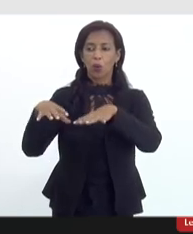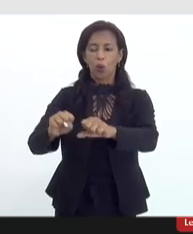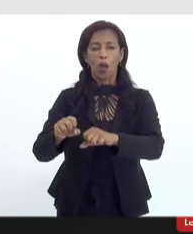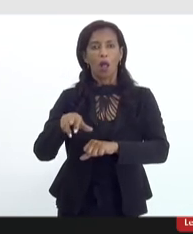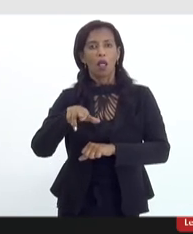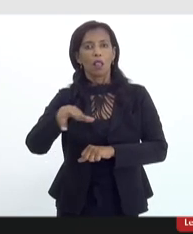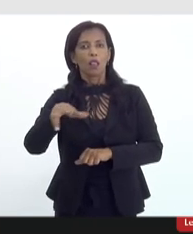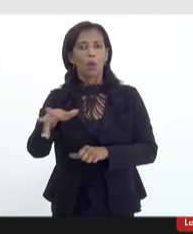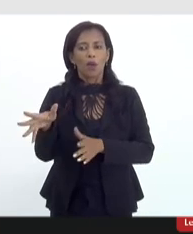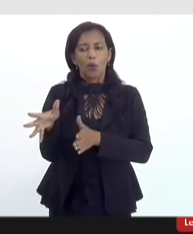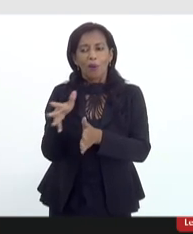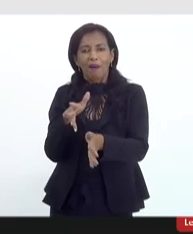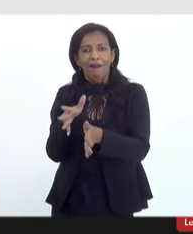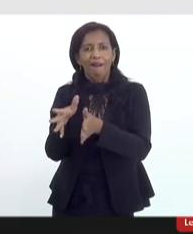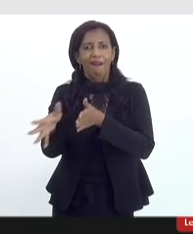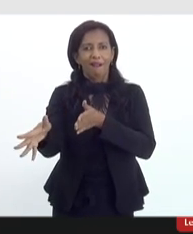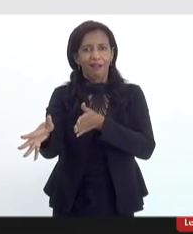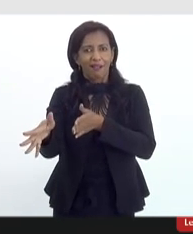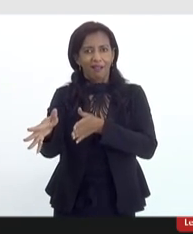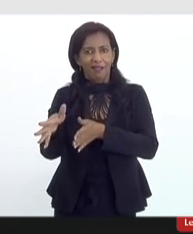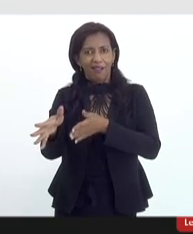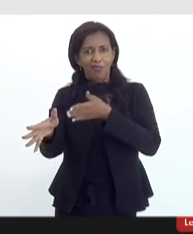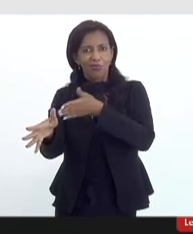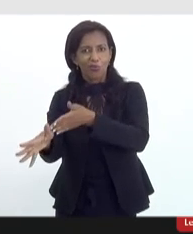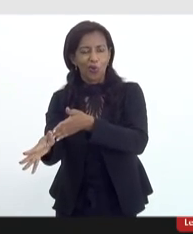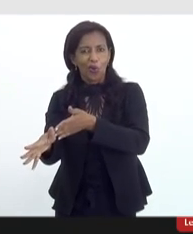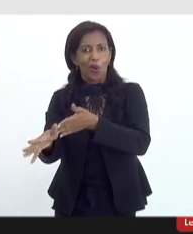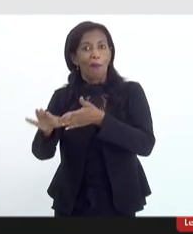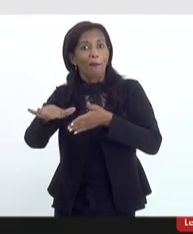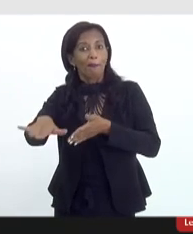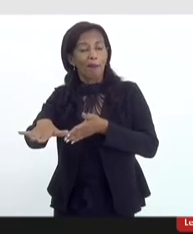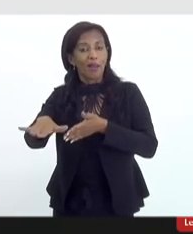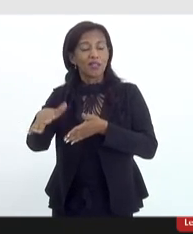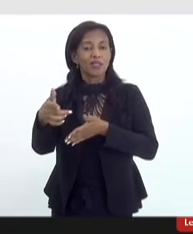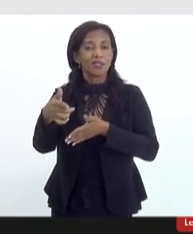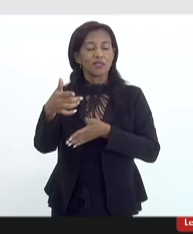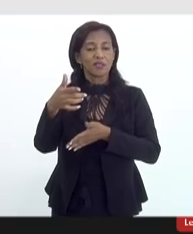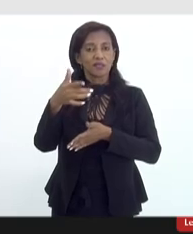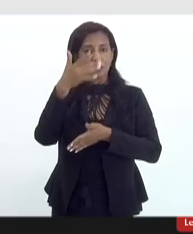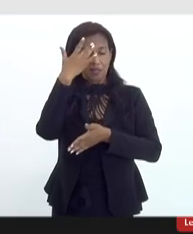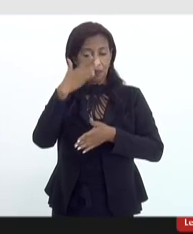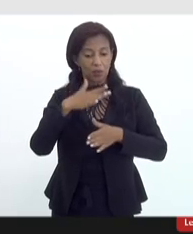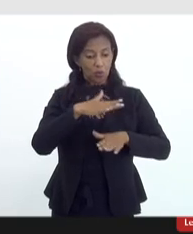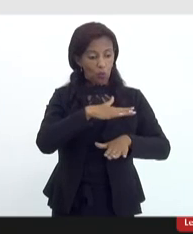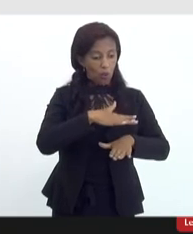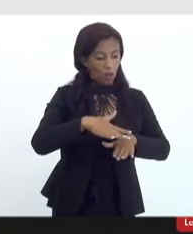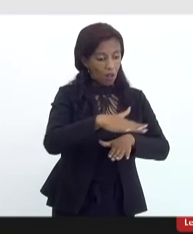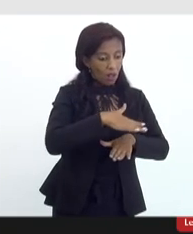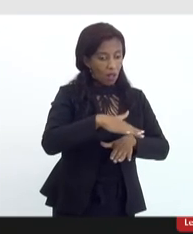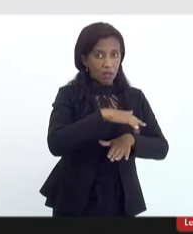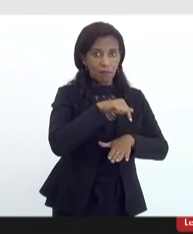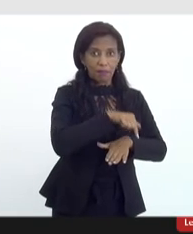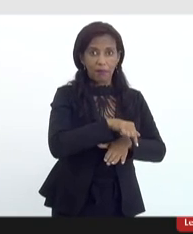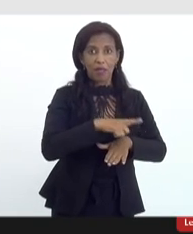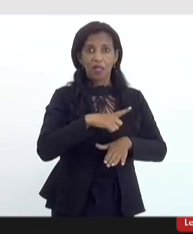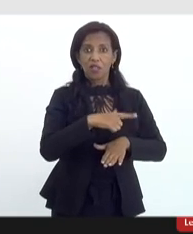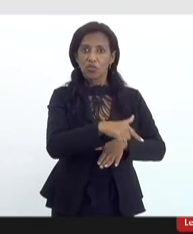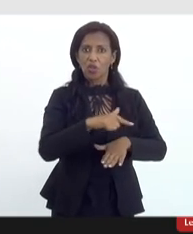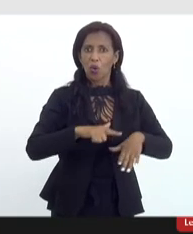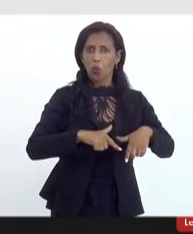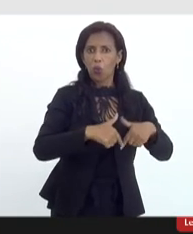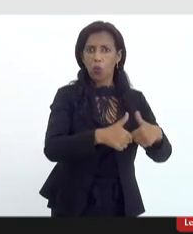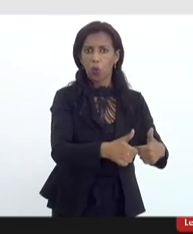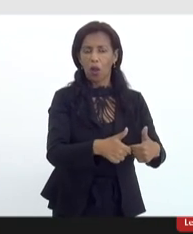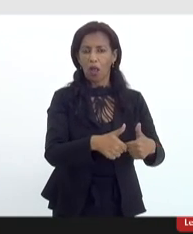era uma diretiva dos que estavam no alto, mas quem estava lá no chão de fábrica, digamos assim, tinha uma operação